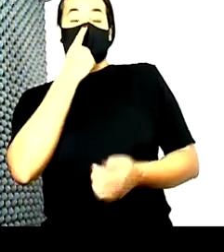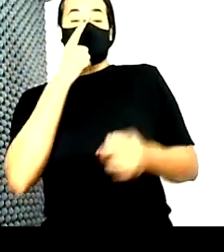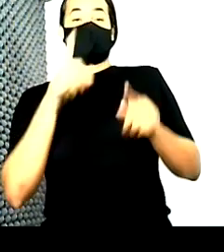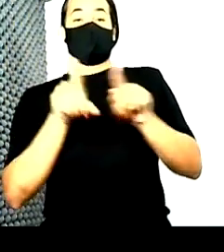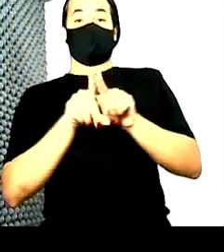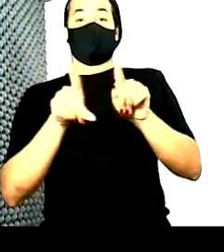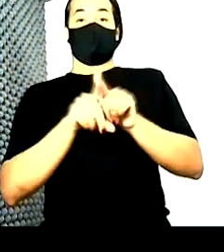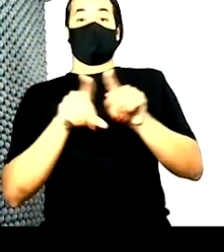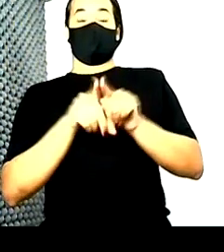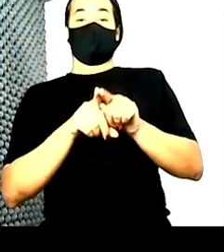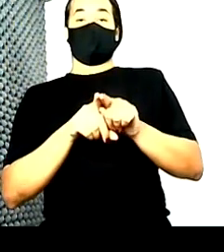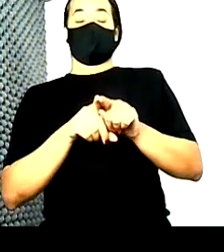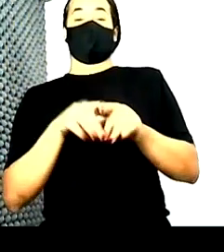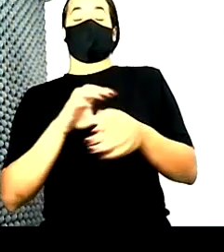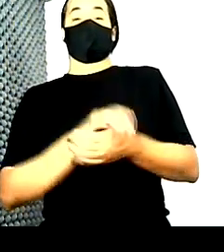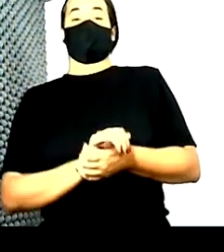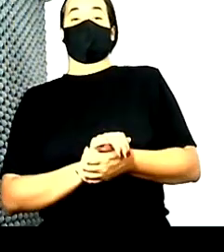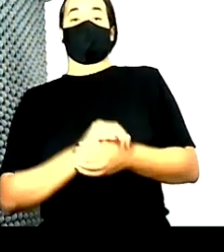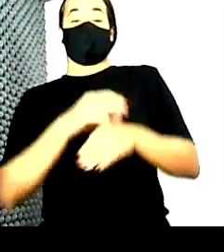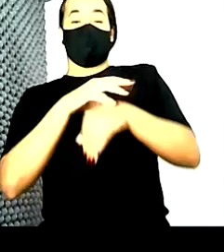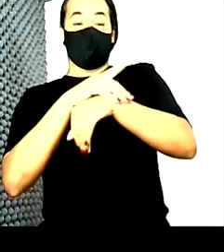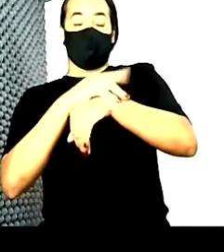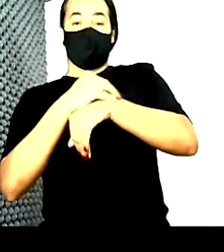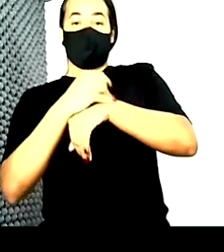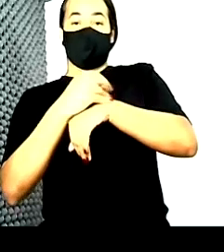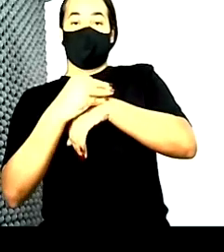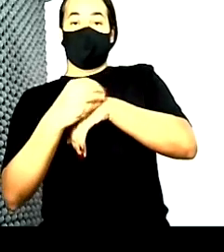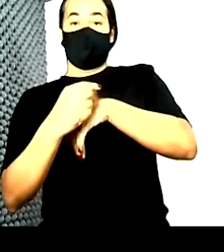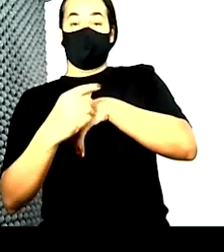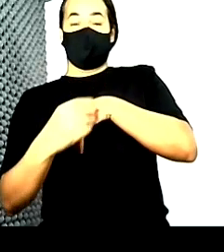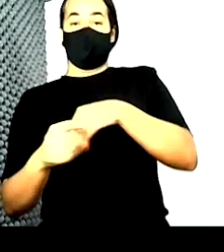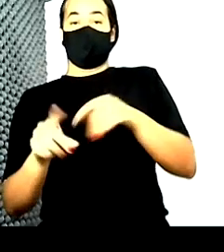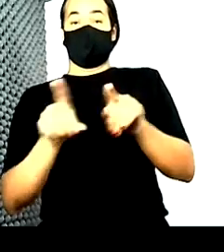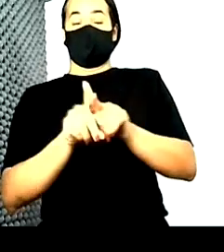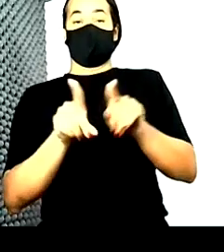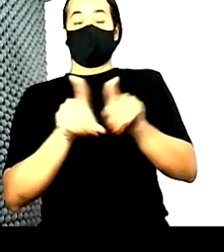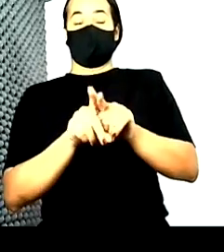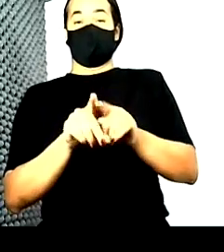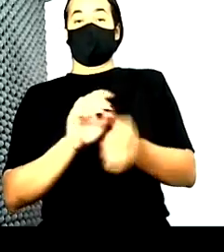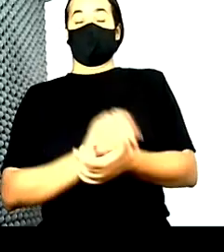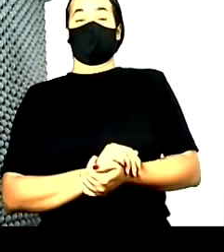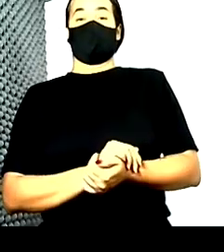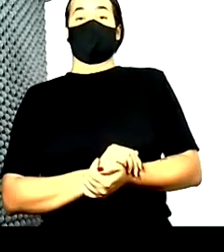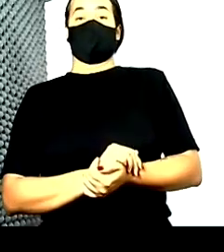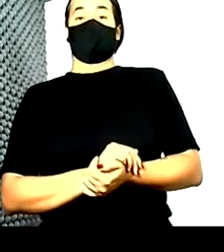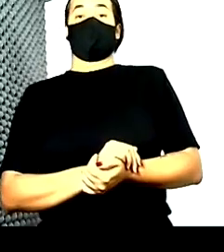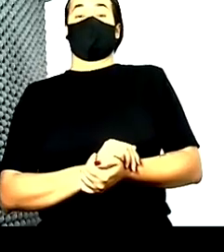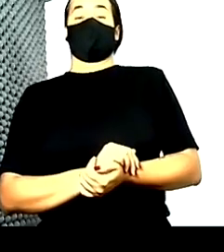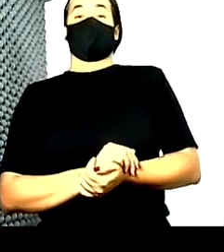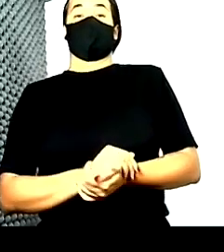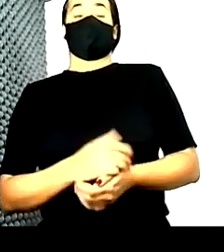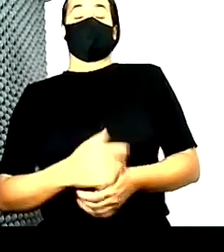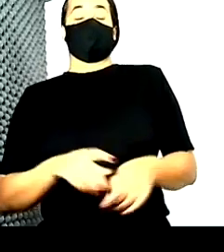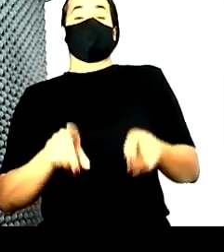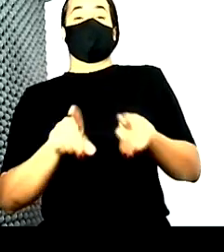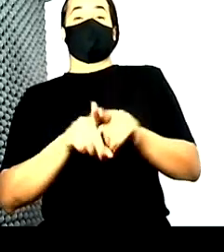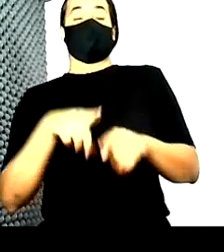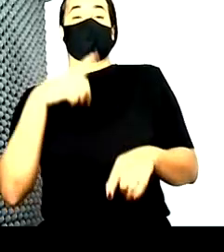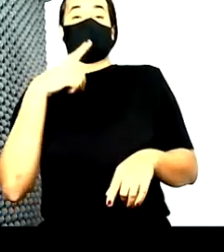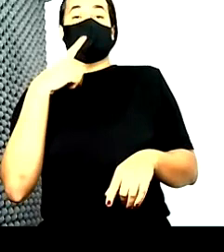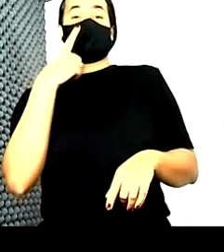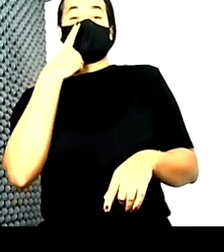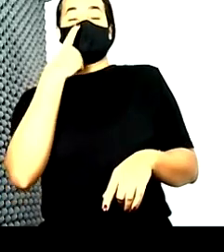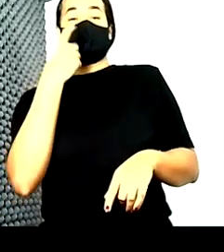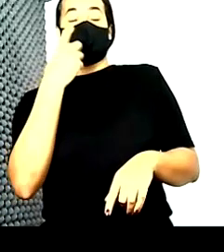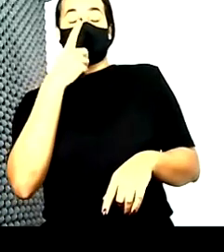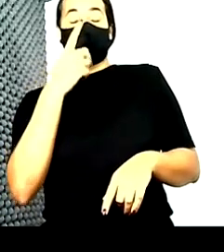As axilas vão ter presença de pelos e ao redor dos órgãos sexuais também. E também os odores vão ser mais intensificados. No